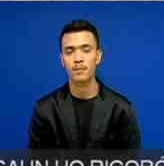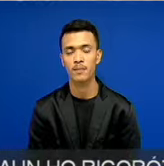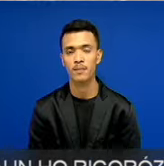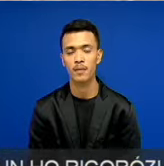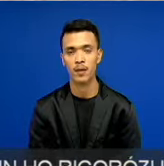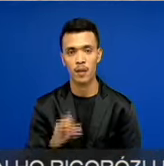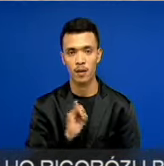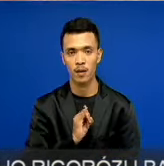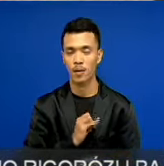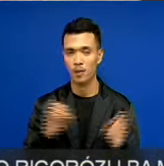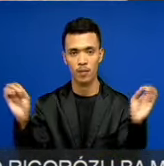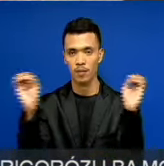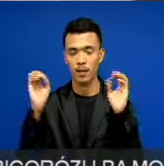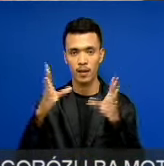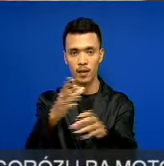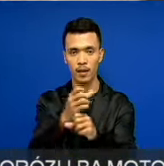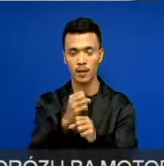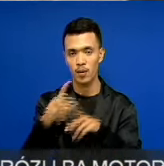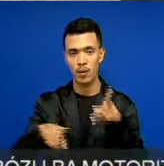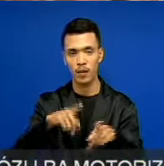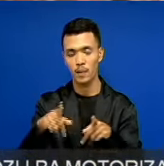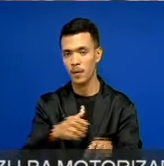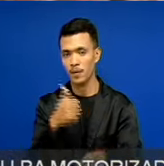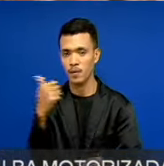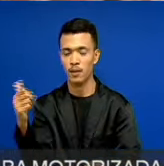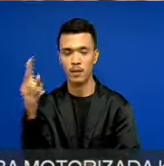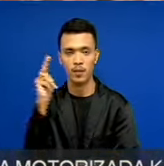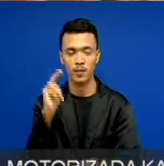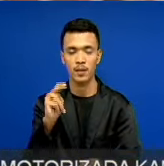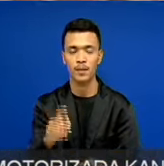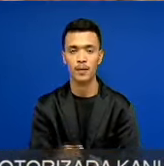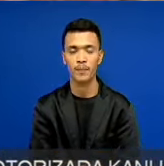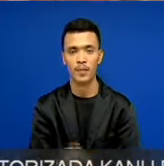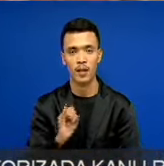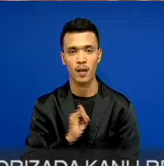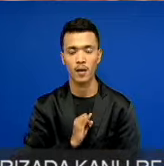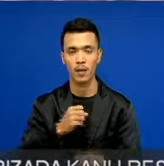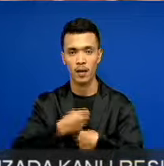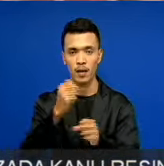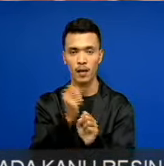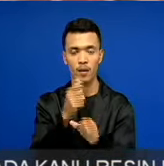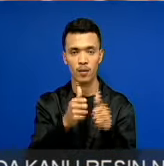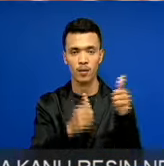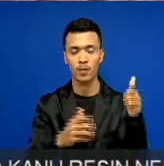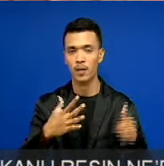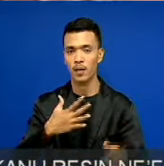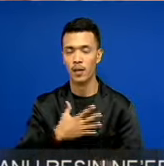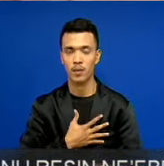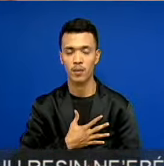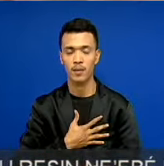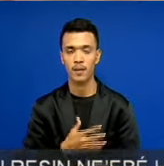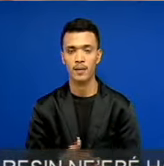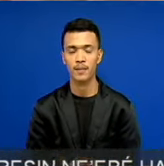hada be mai da haula ba bo ke mai dania haunia halte haunia raza mane hau haltir buat ne be haunia ia te tabo cher jan la